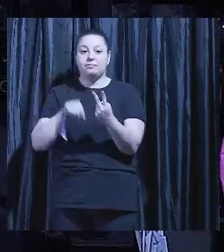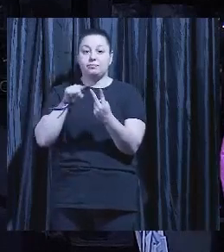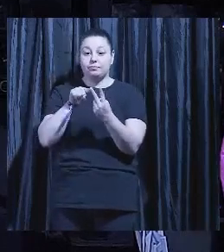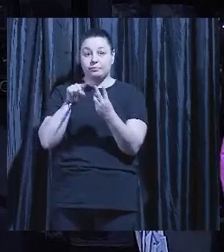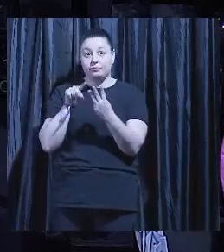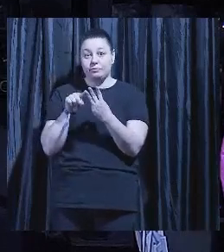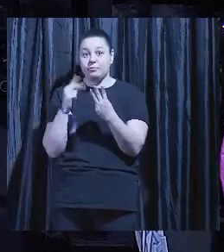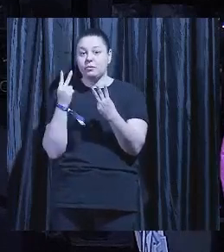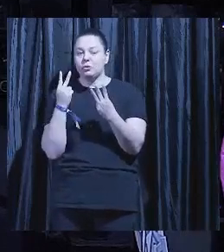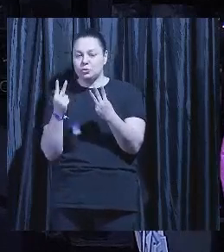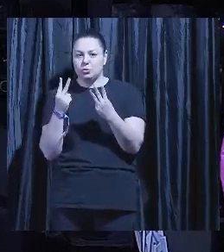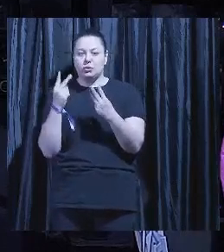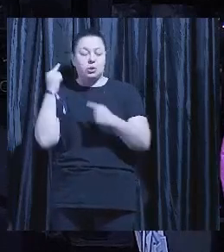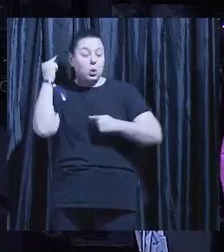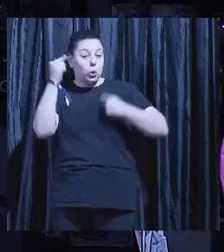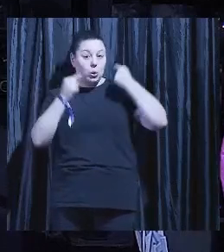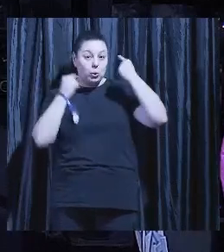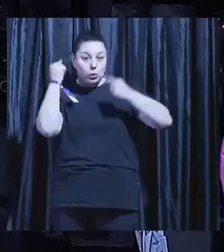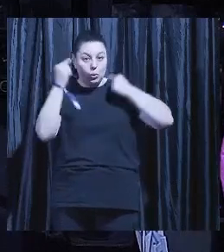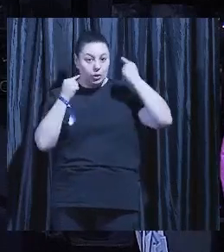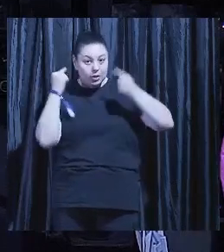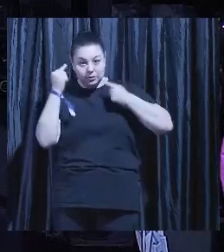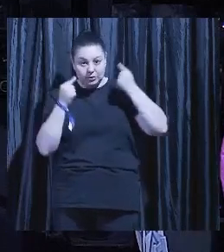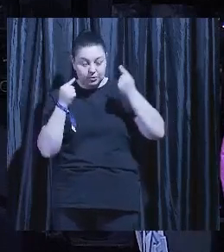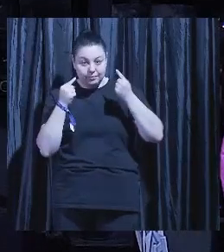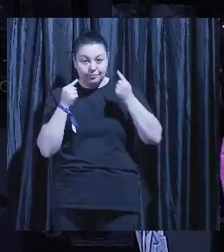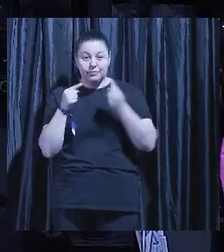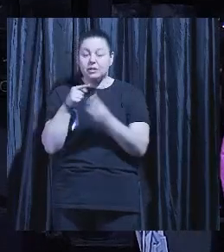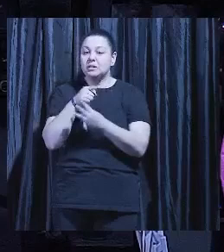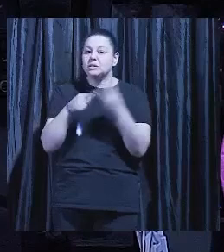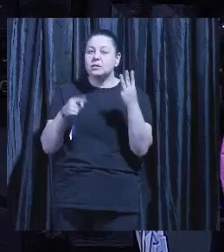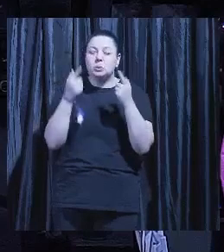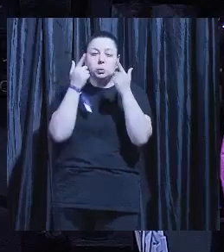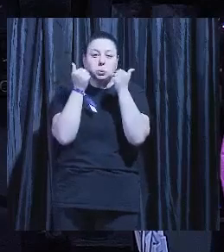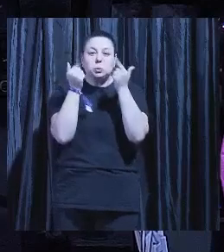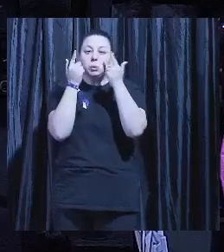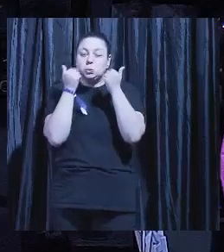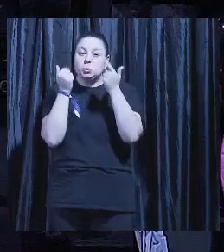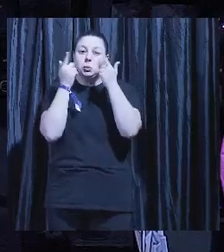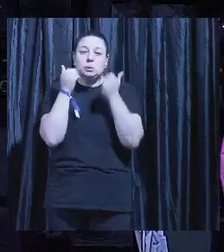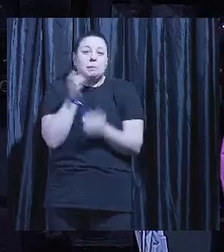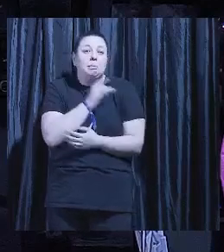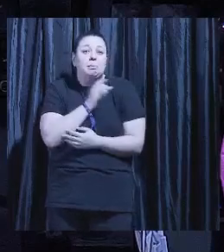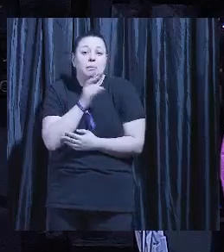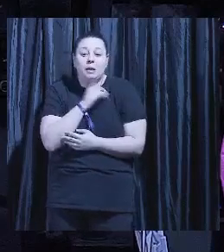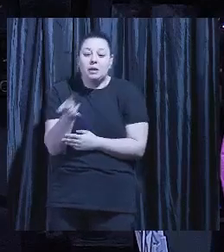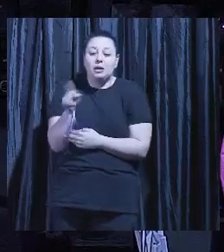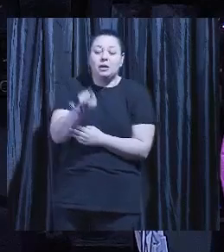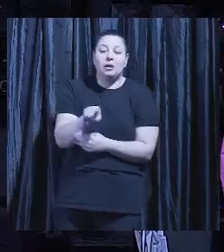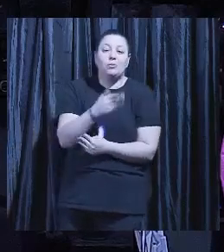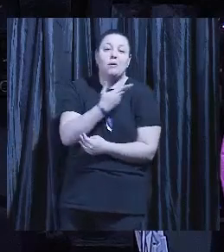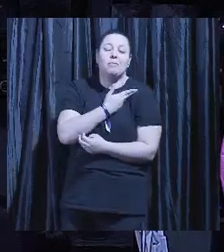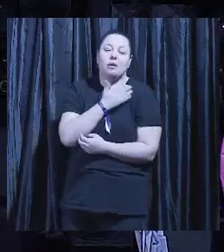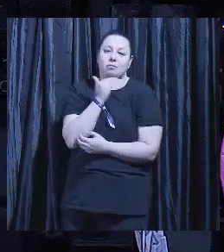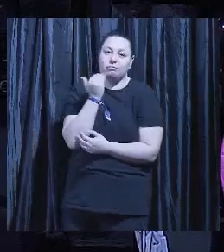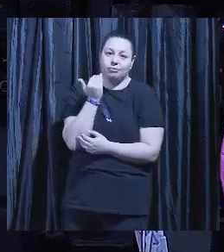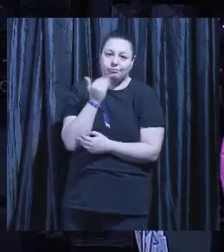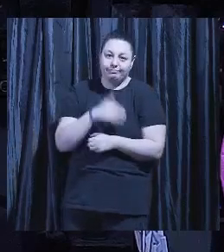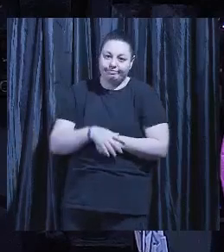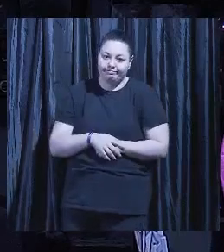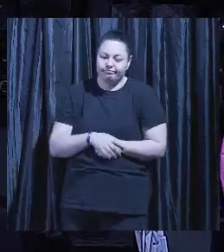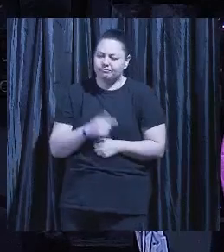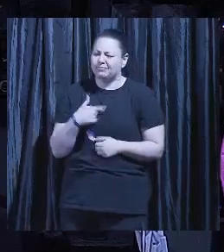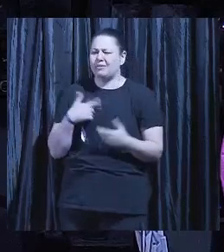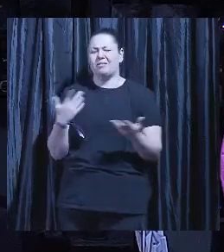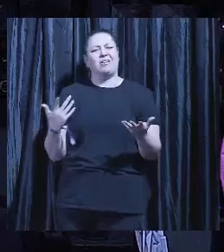2 completamente loucas, e elas chorando com medo que a amiga estivesse tendo overdose. Aí eu